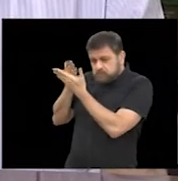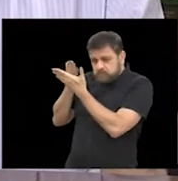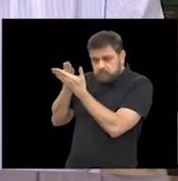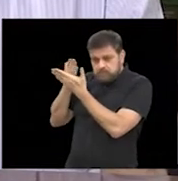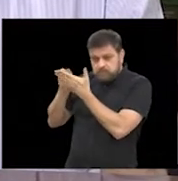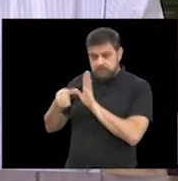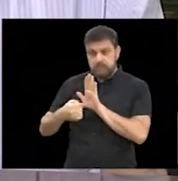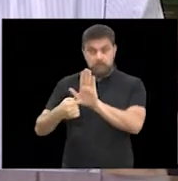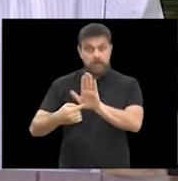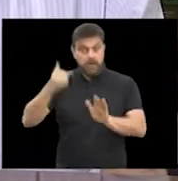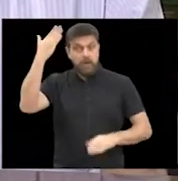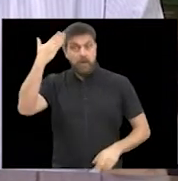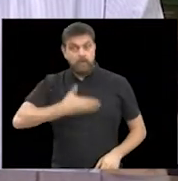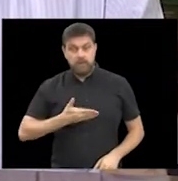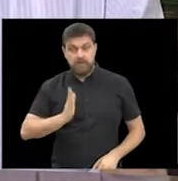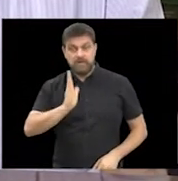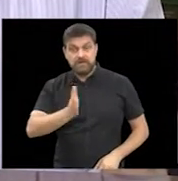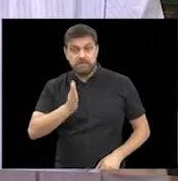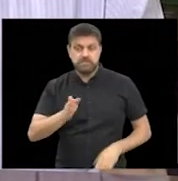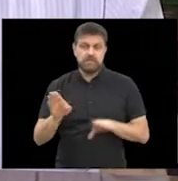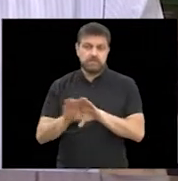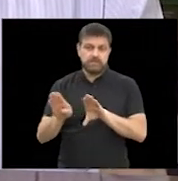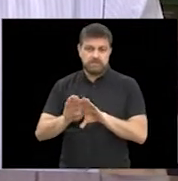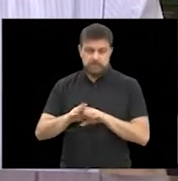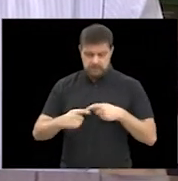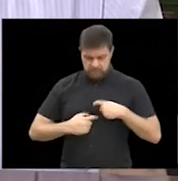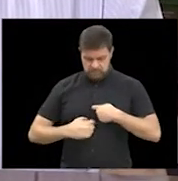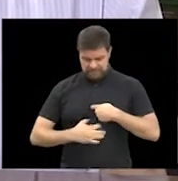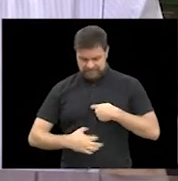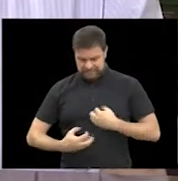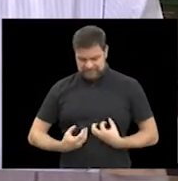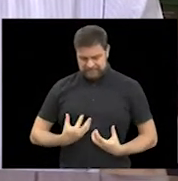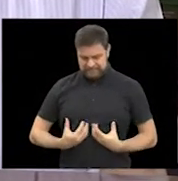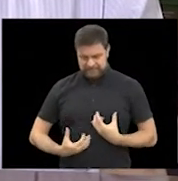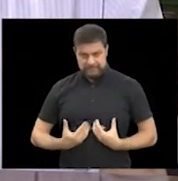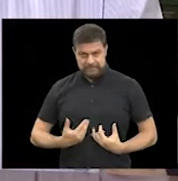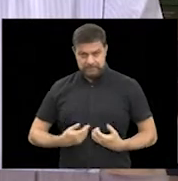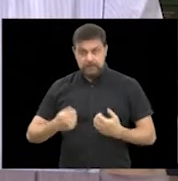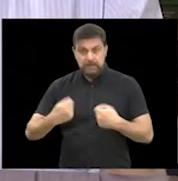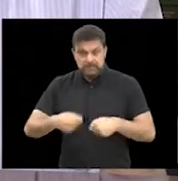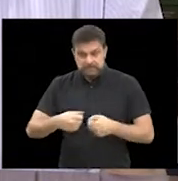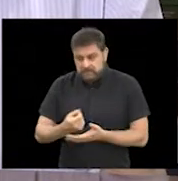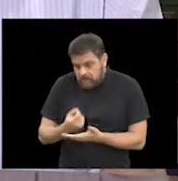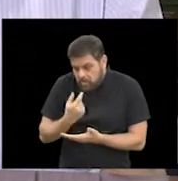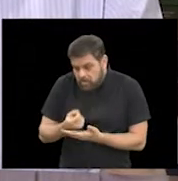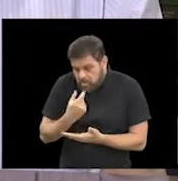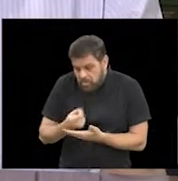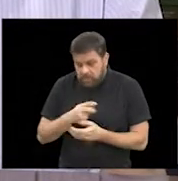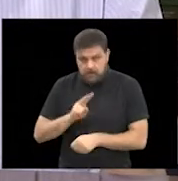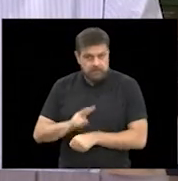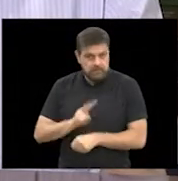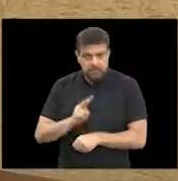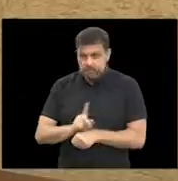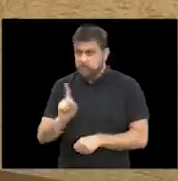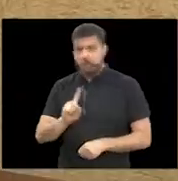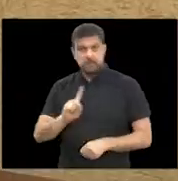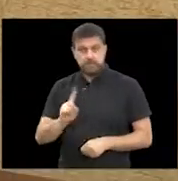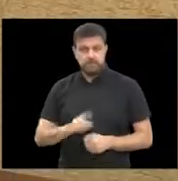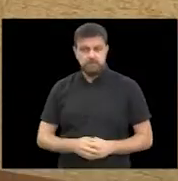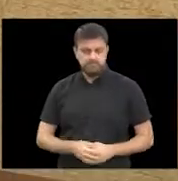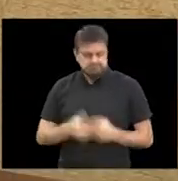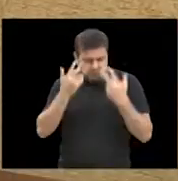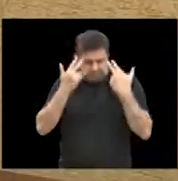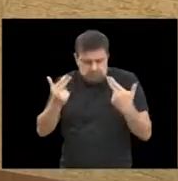e que demonstram também que nem toda gastrite tem necessidade de ser tratada. Por